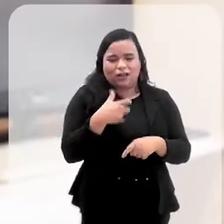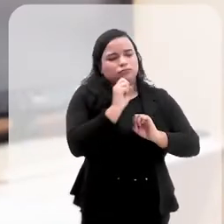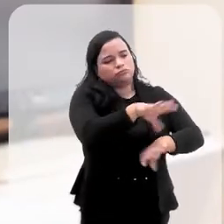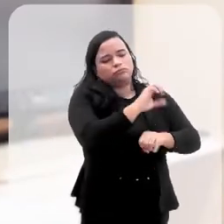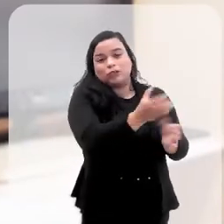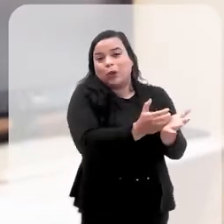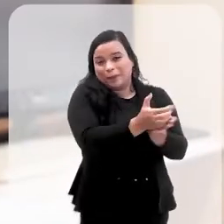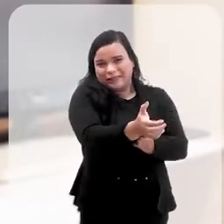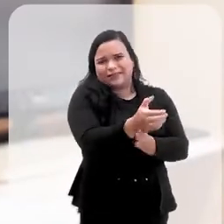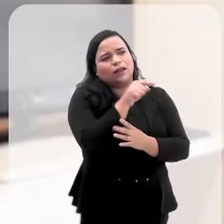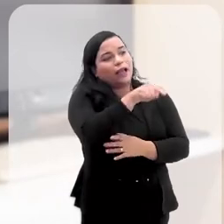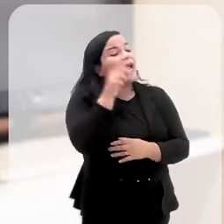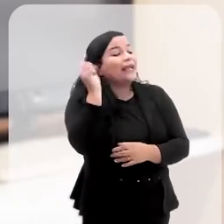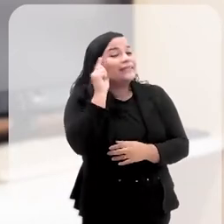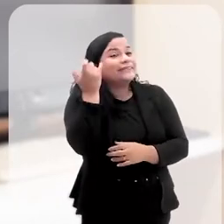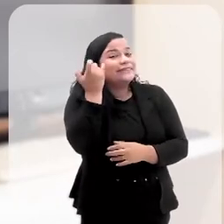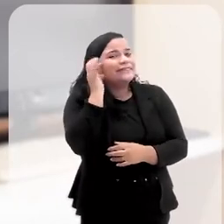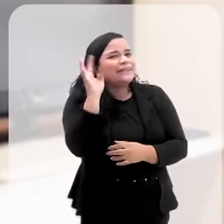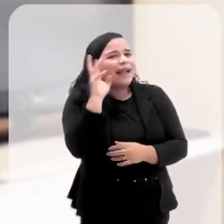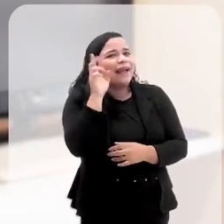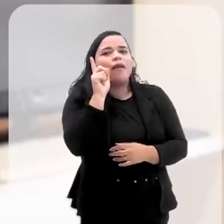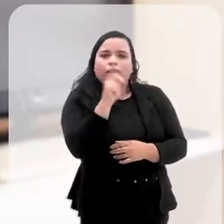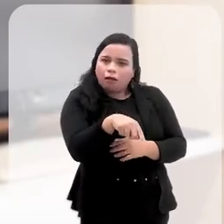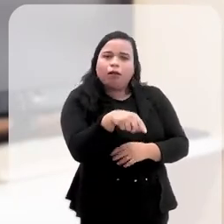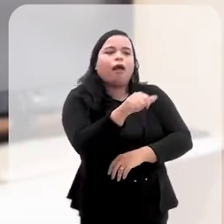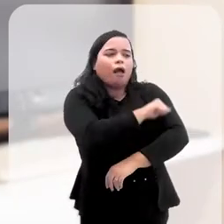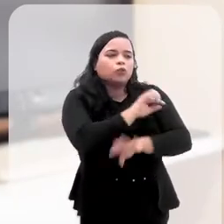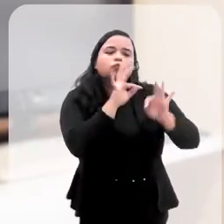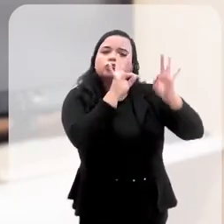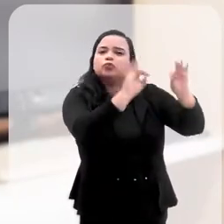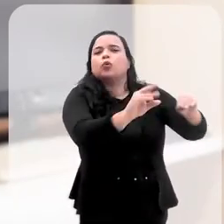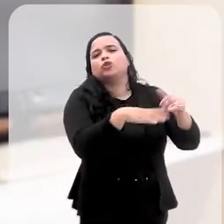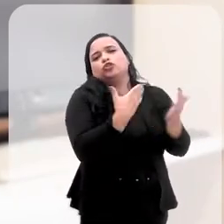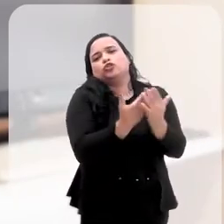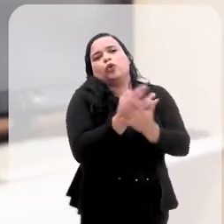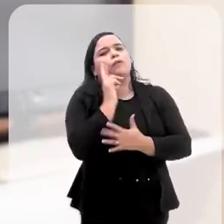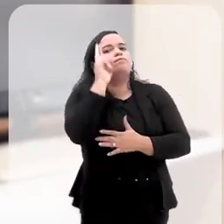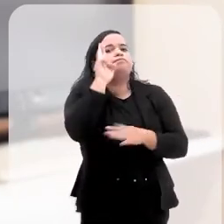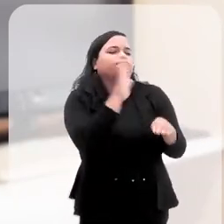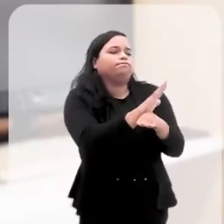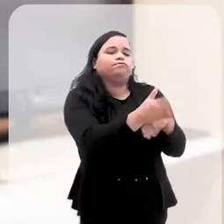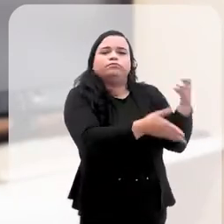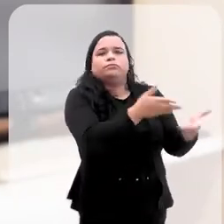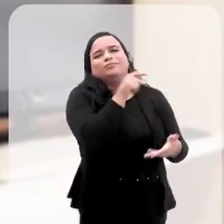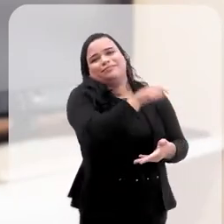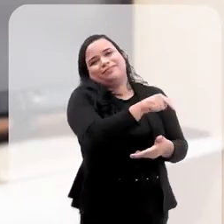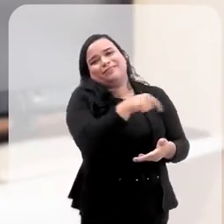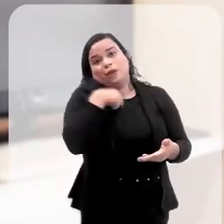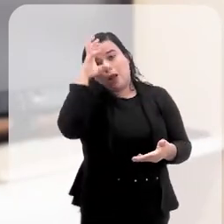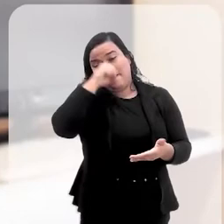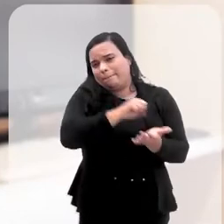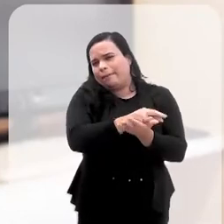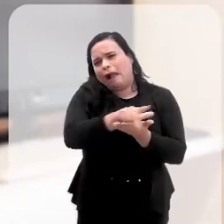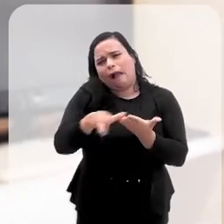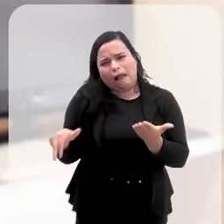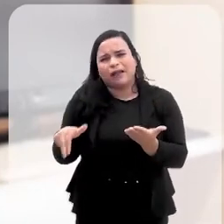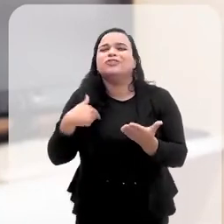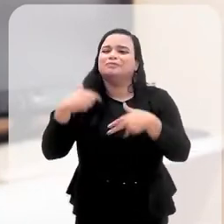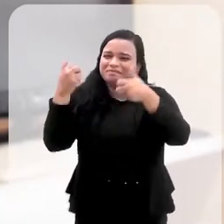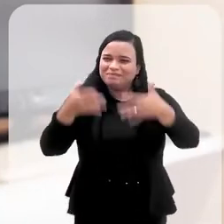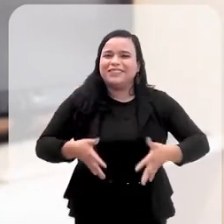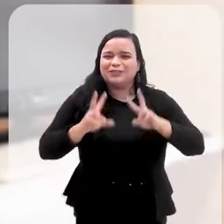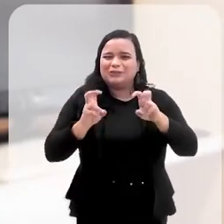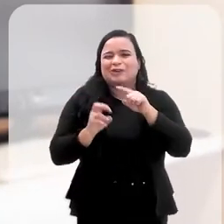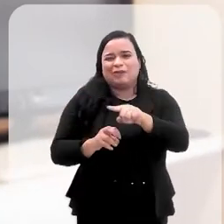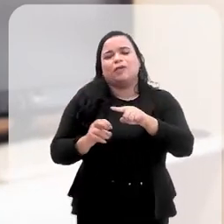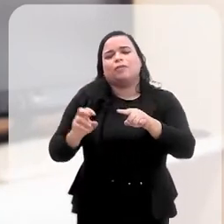respostas aí que eu te falei, algumas foram de alunos que não eram da minha turma, né, especificamente, mas eram meus alunos porque